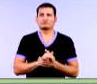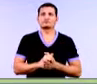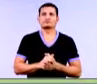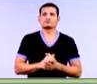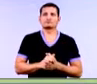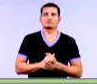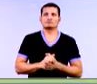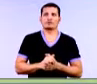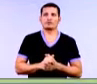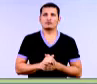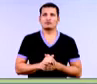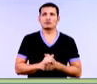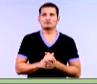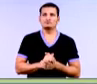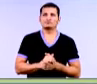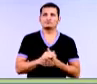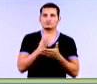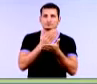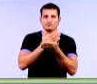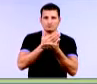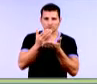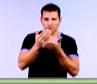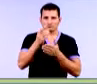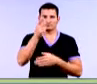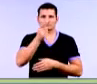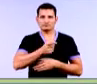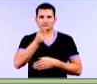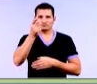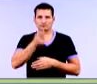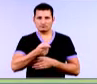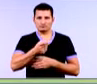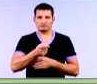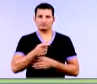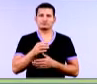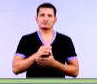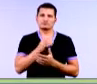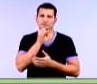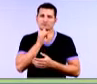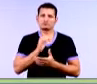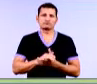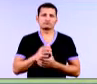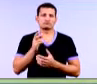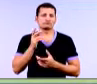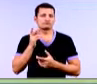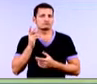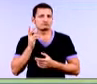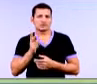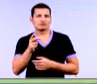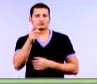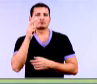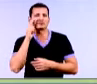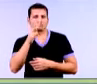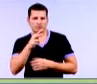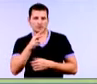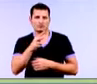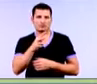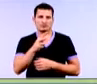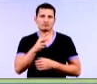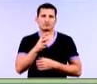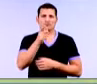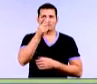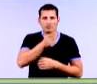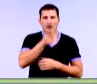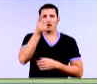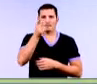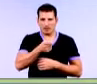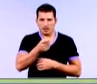o comentário se dá pelo início com //. Então toda vez que você vê um código, a pessoa colocou lá // no início e